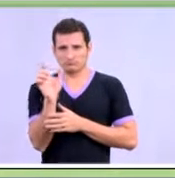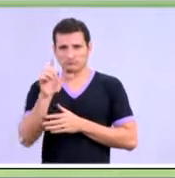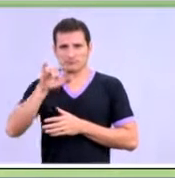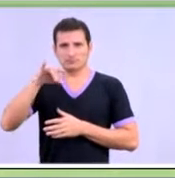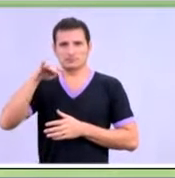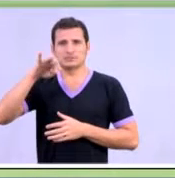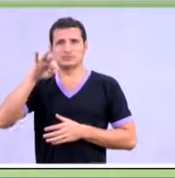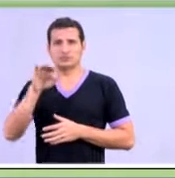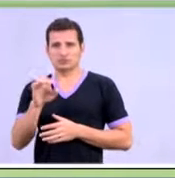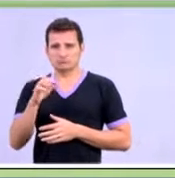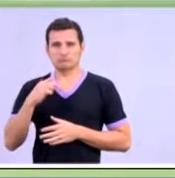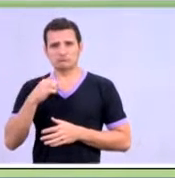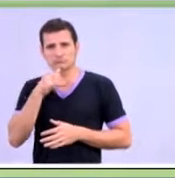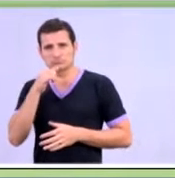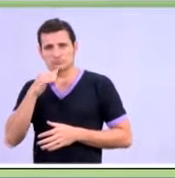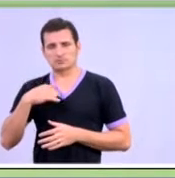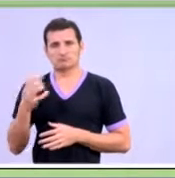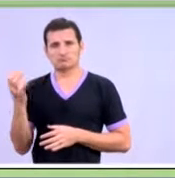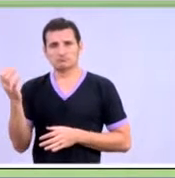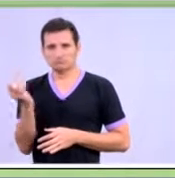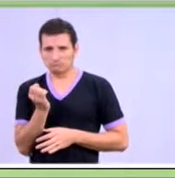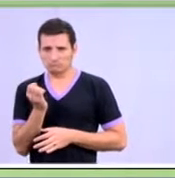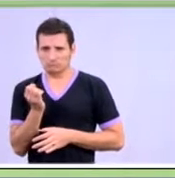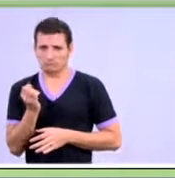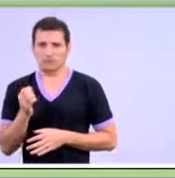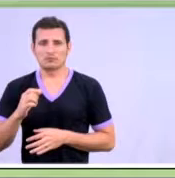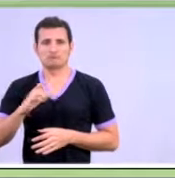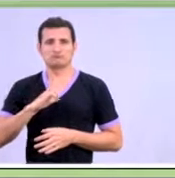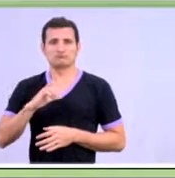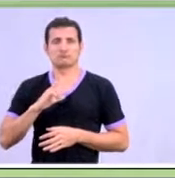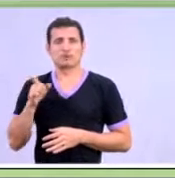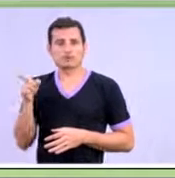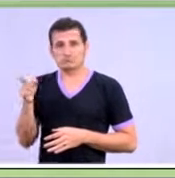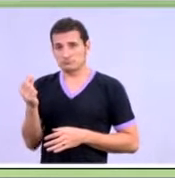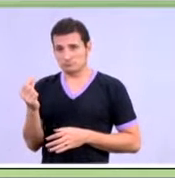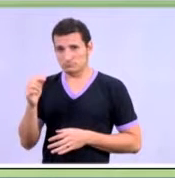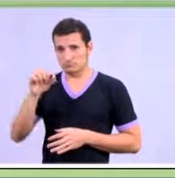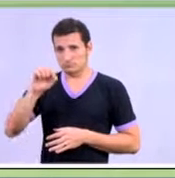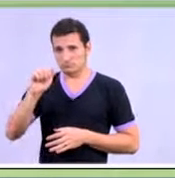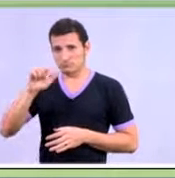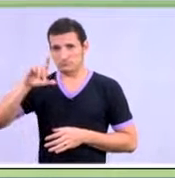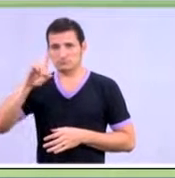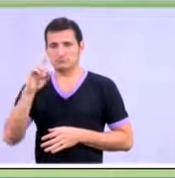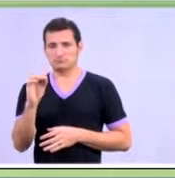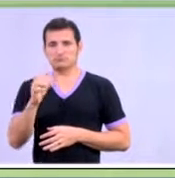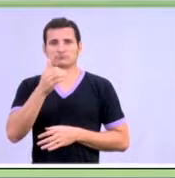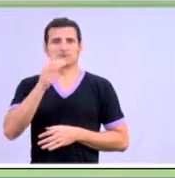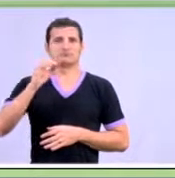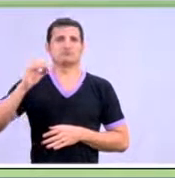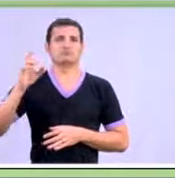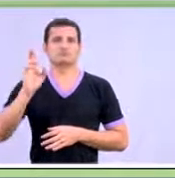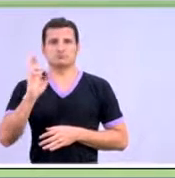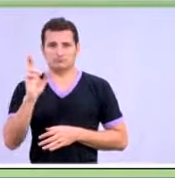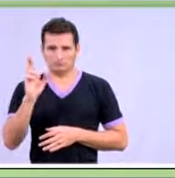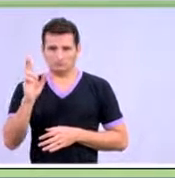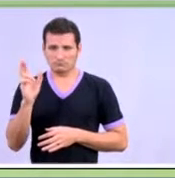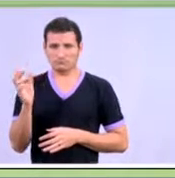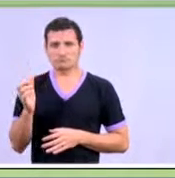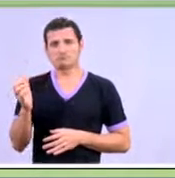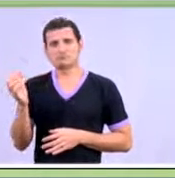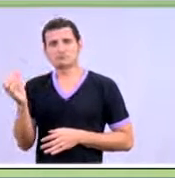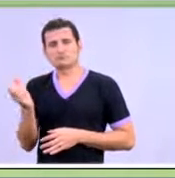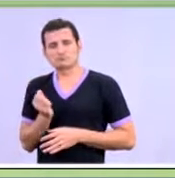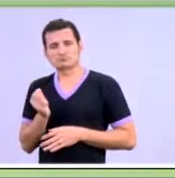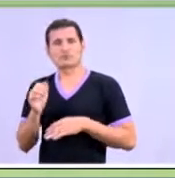gente, eu só precisaria, por exemplo, eu tenho um saldo de R$100, né? Para eu sacar, qual é o